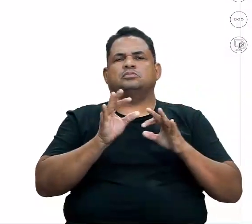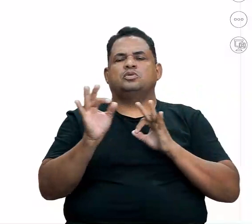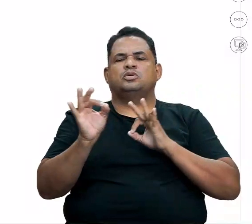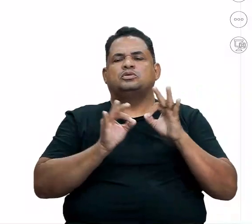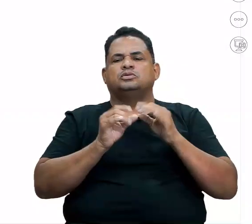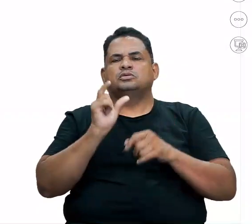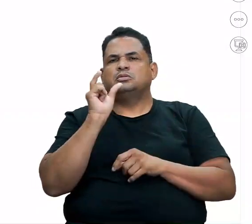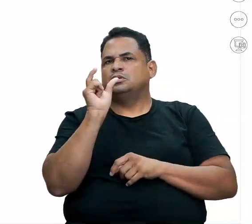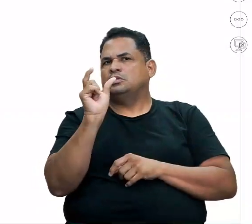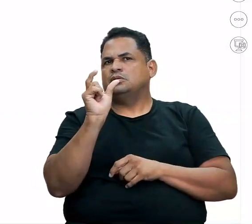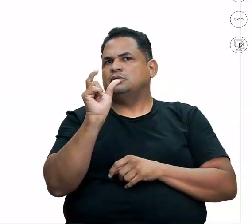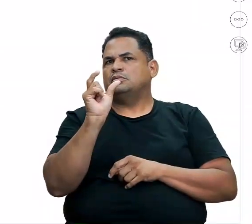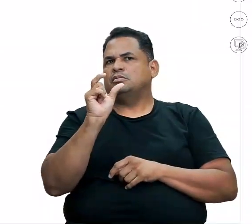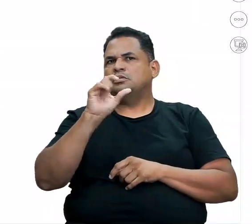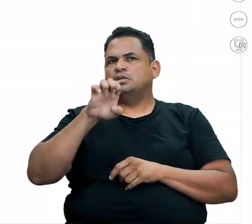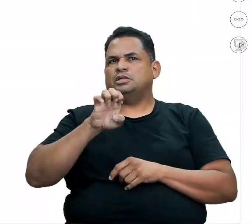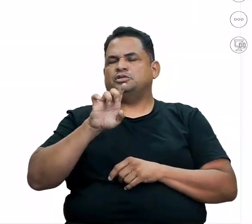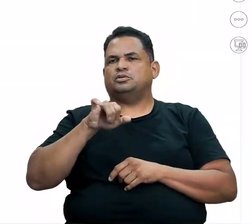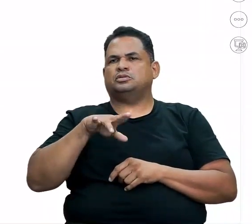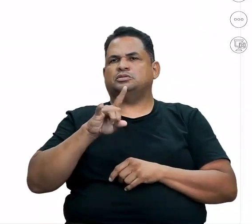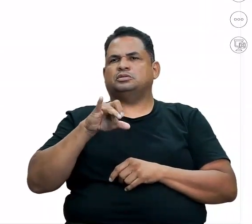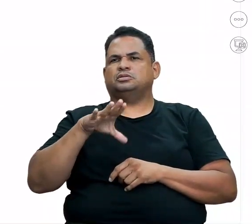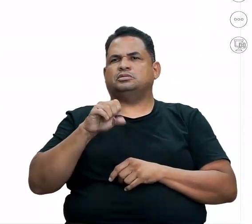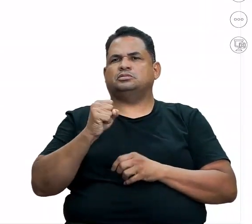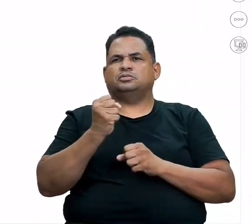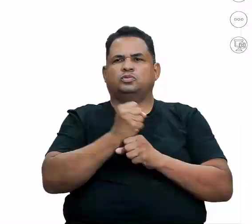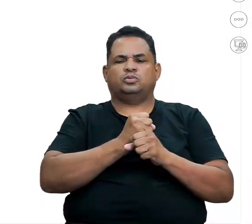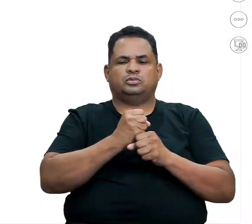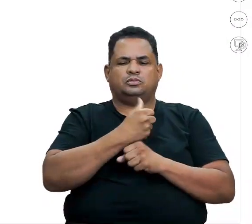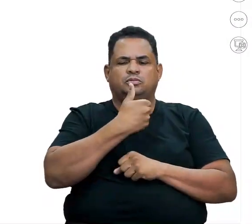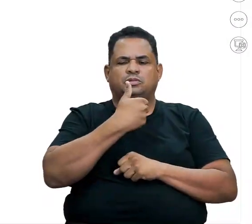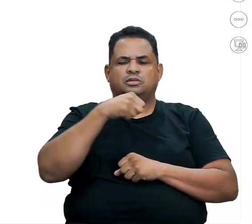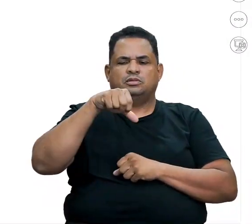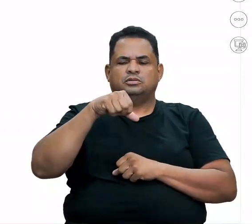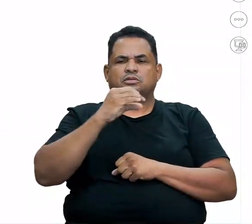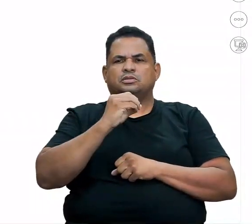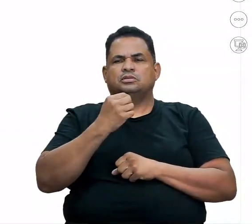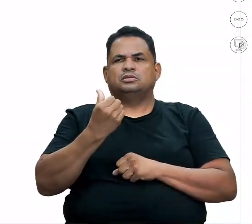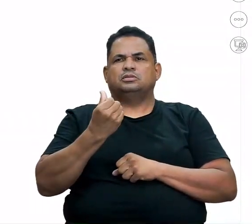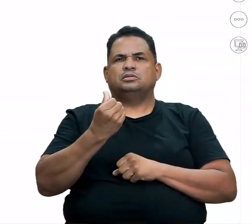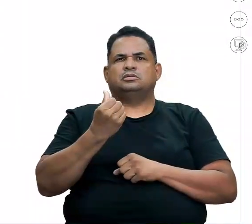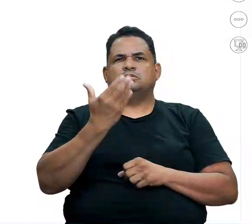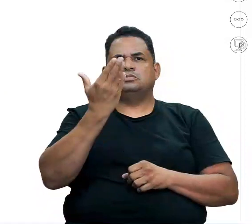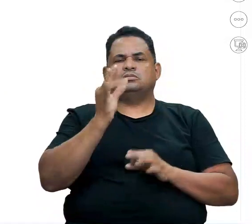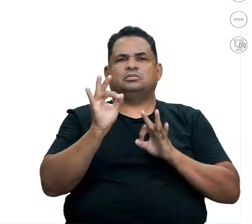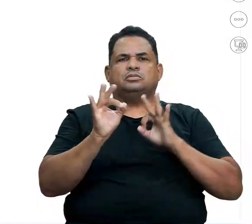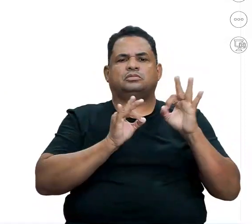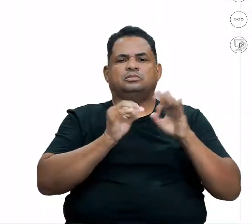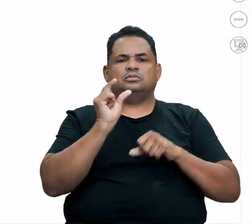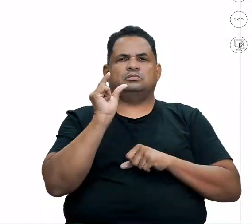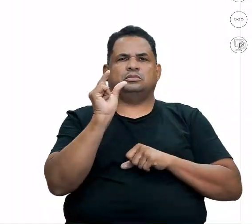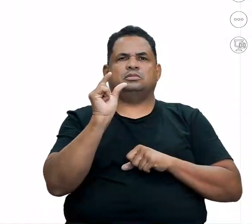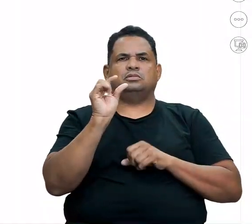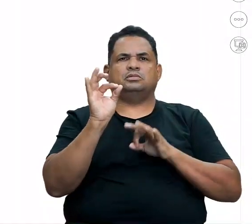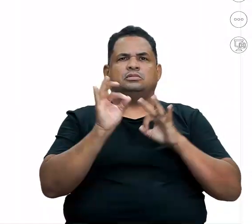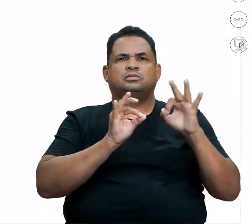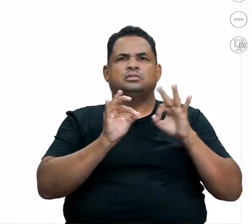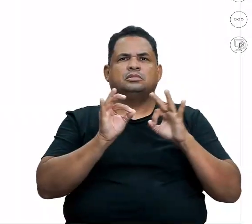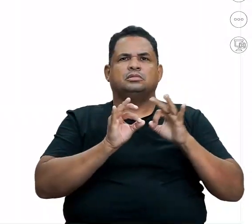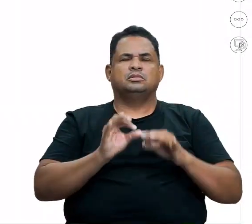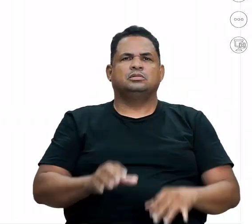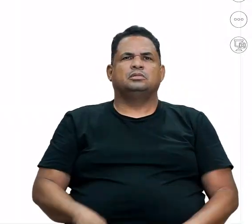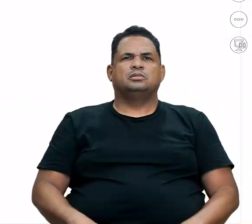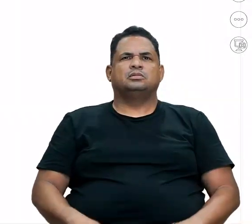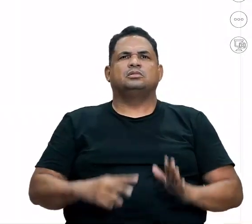etnocentrismo, em 1906. Então, esse é um termo criado por esse sociólogo americano, William Graham